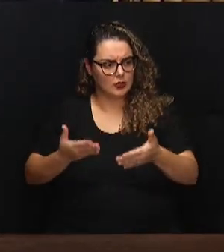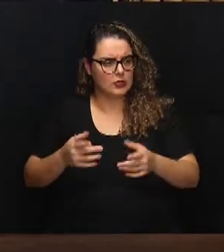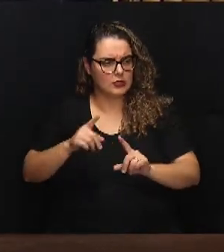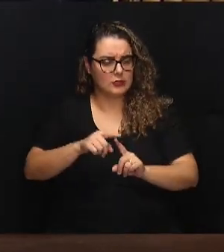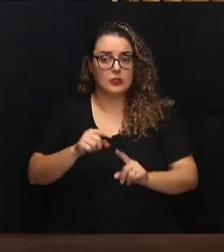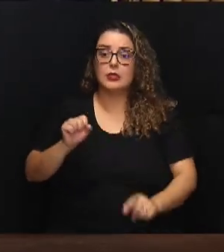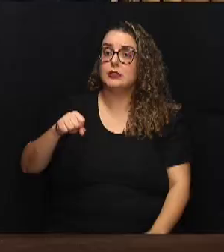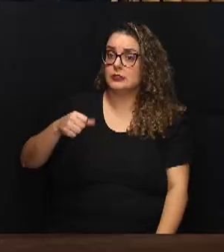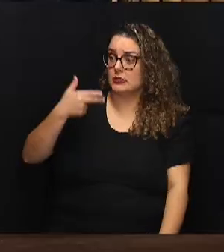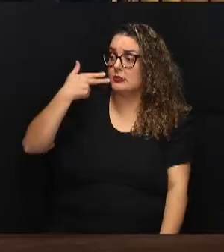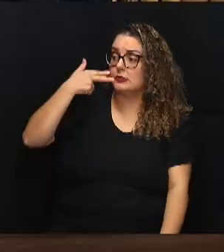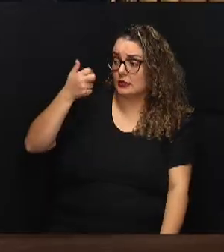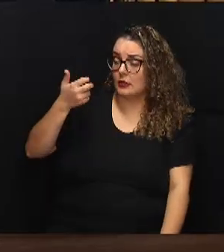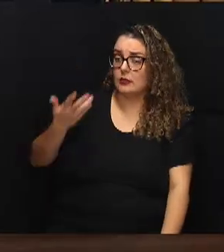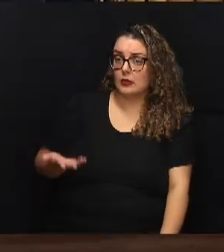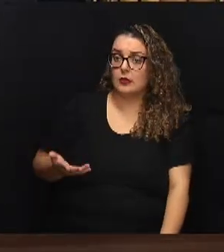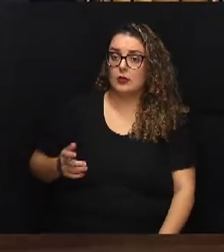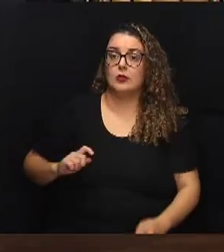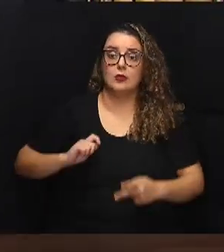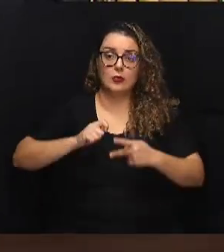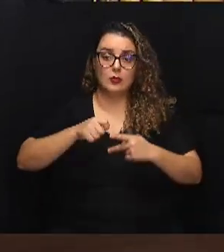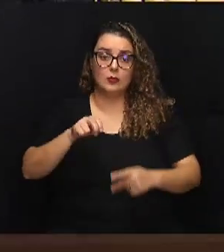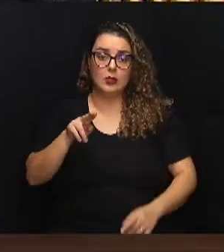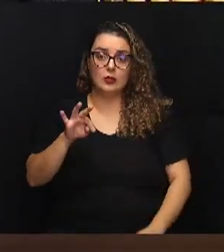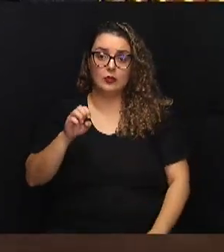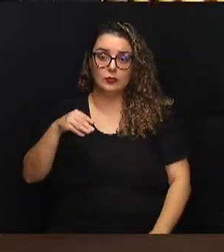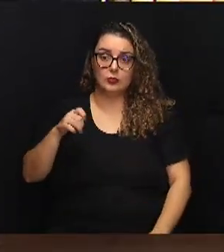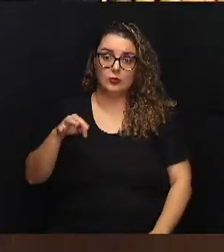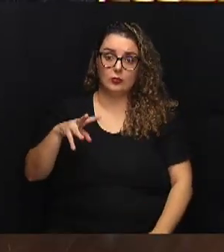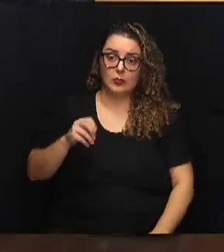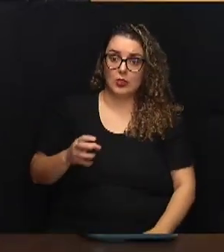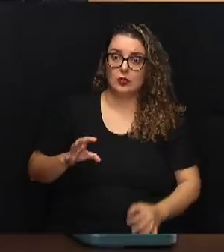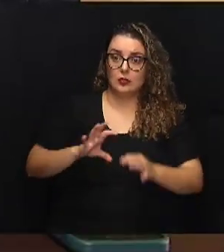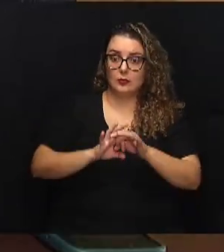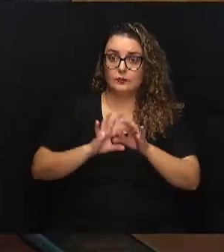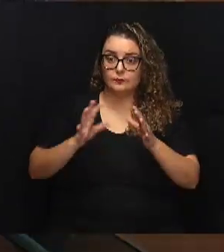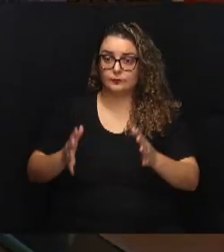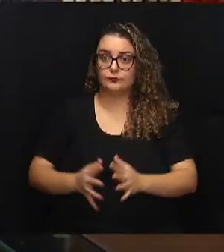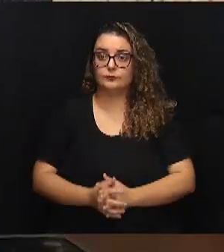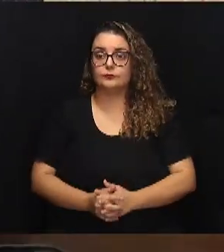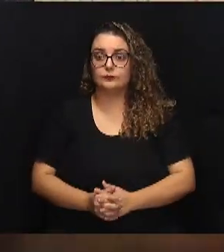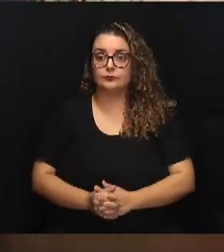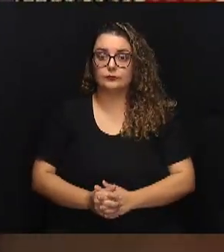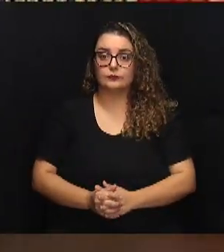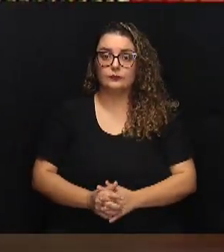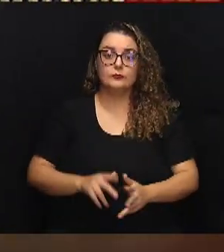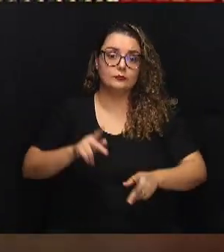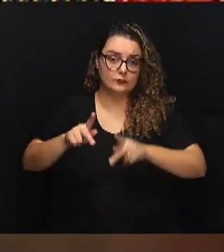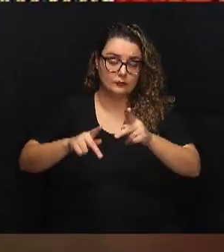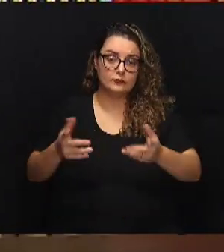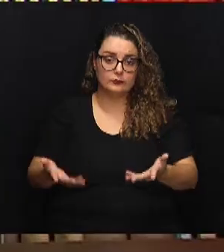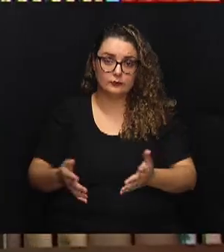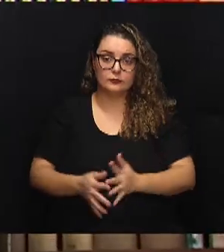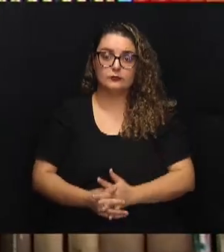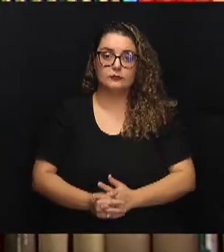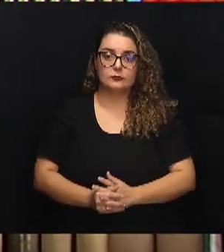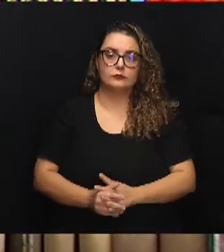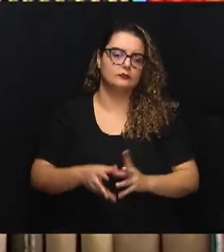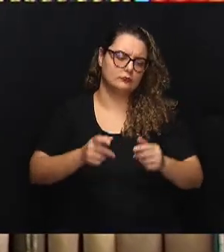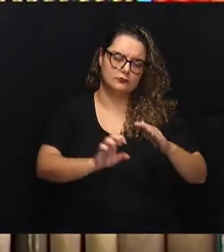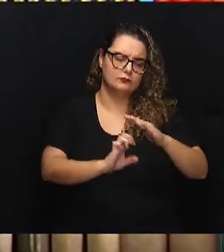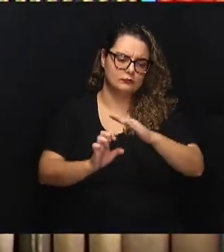Sim, Rafael. O Pix automático foi liberado para o público, para todas as empresas